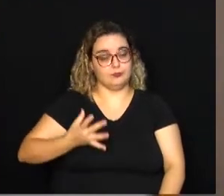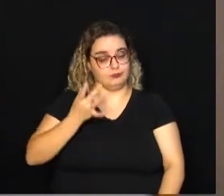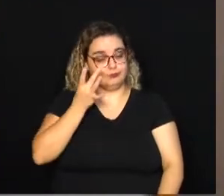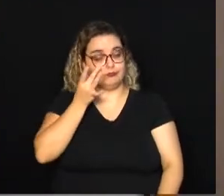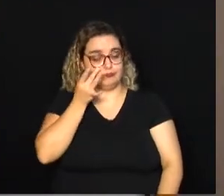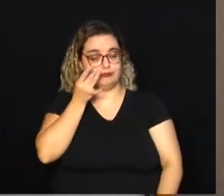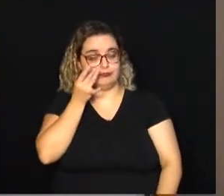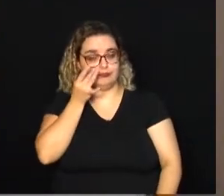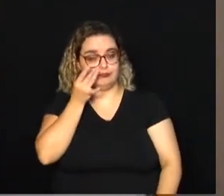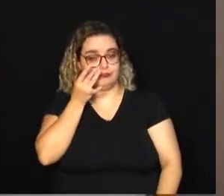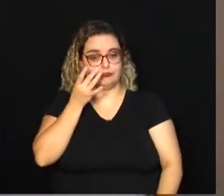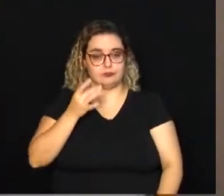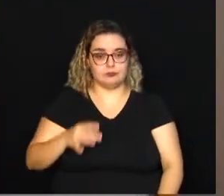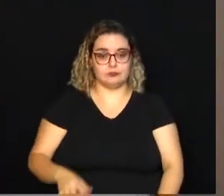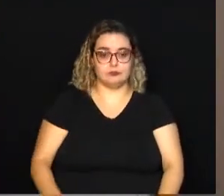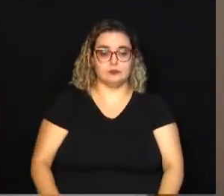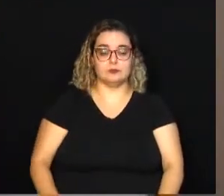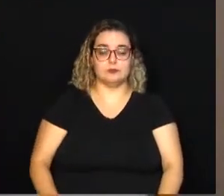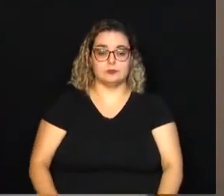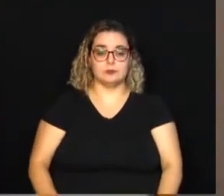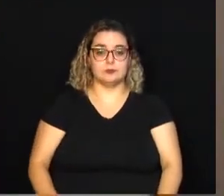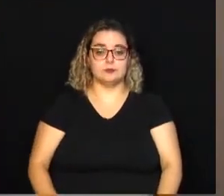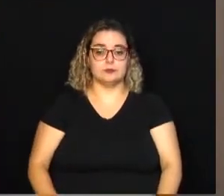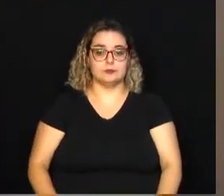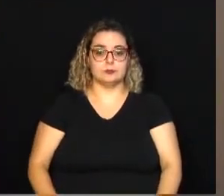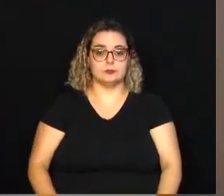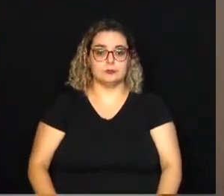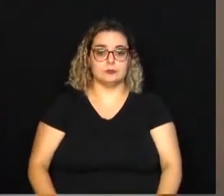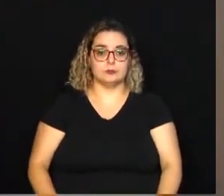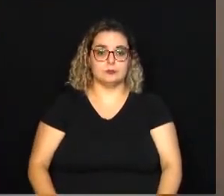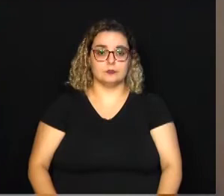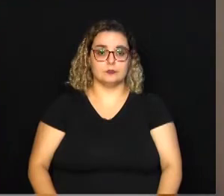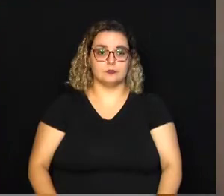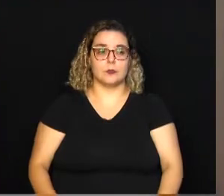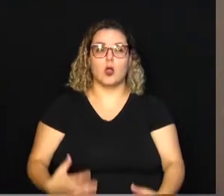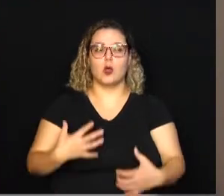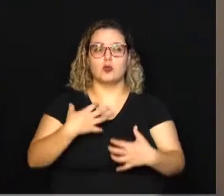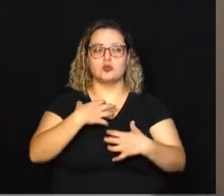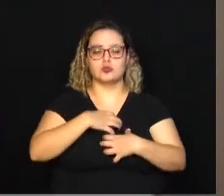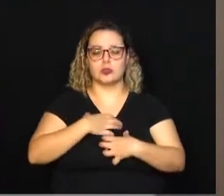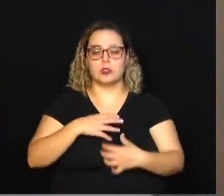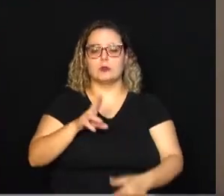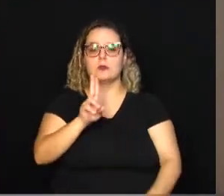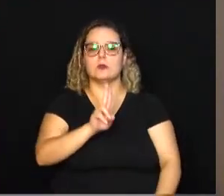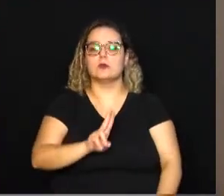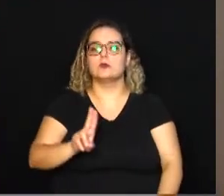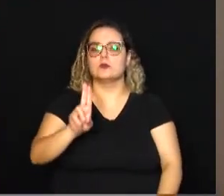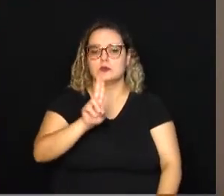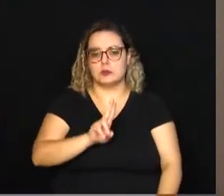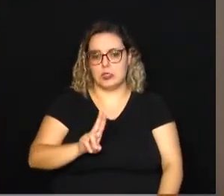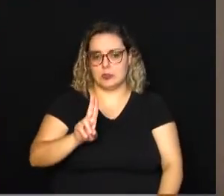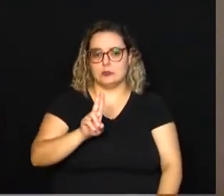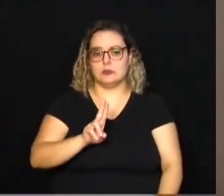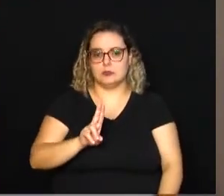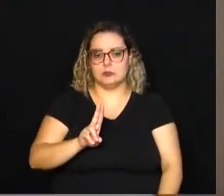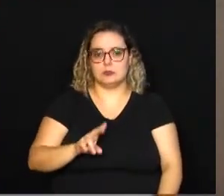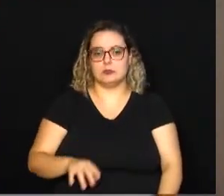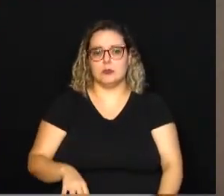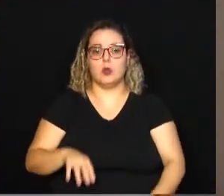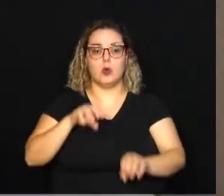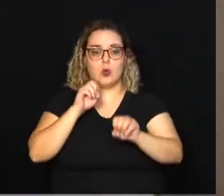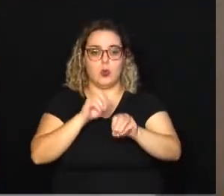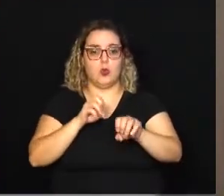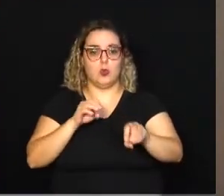dizer, em relação ao modo como foi utilizado, né, o